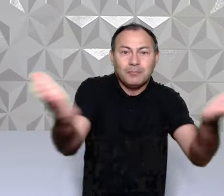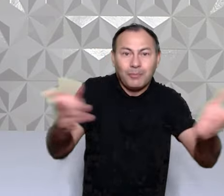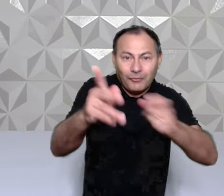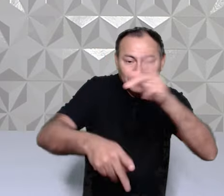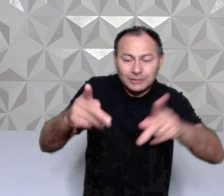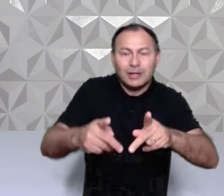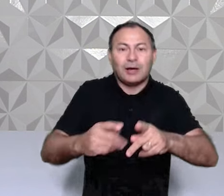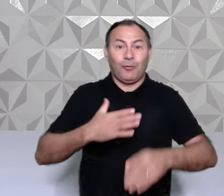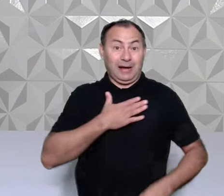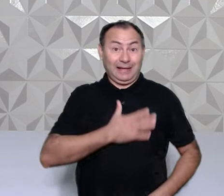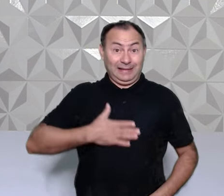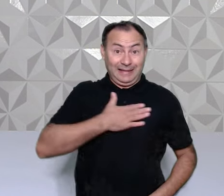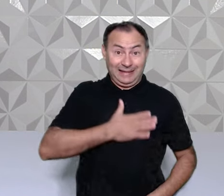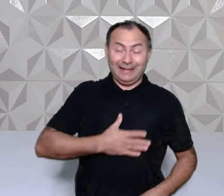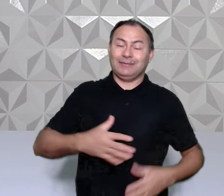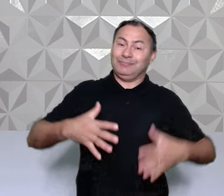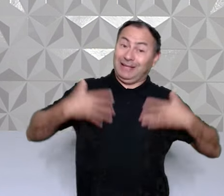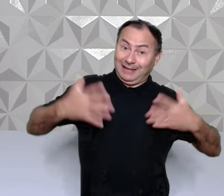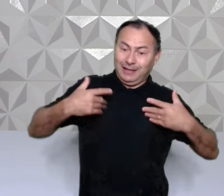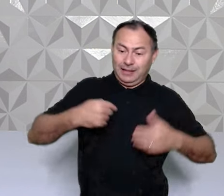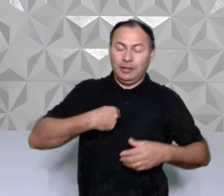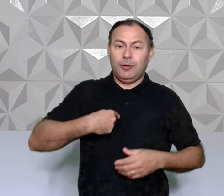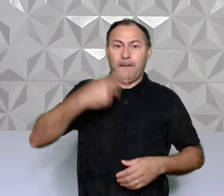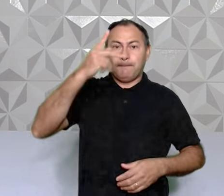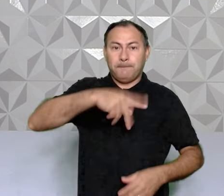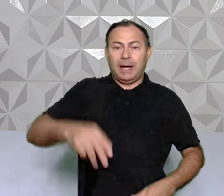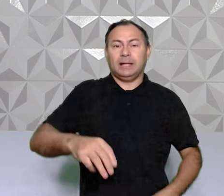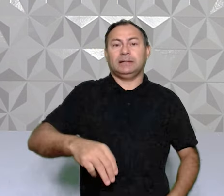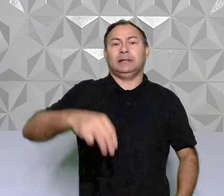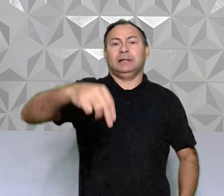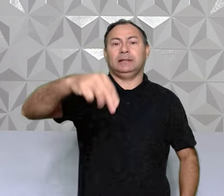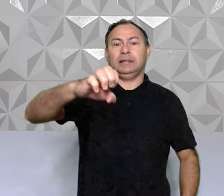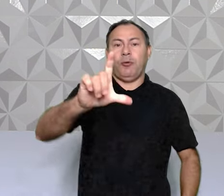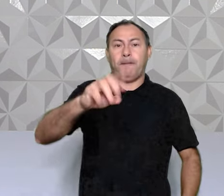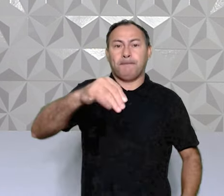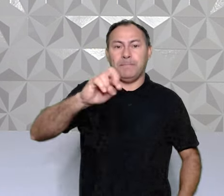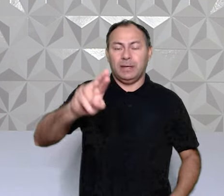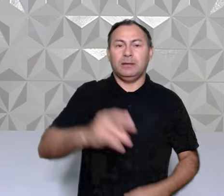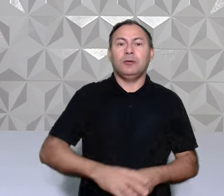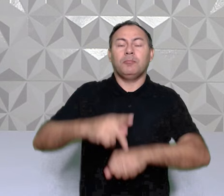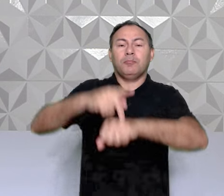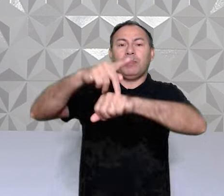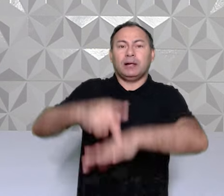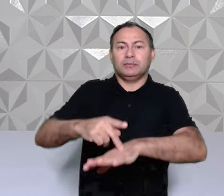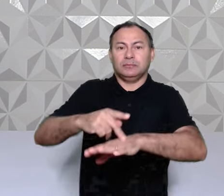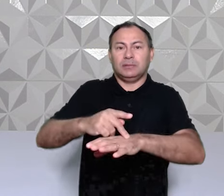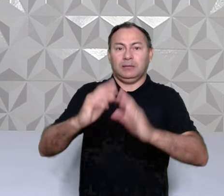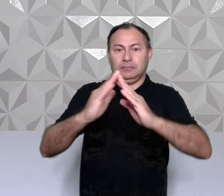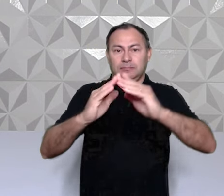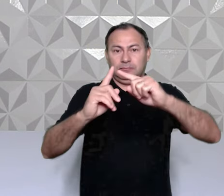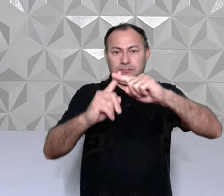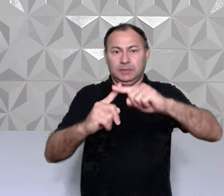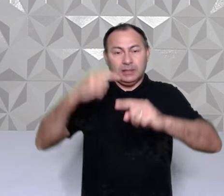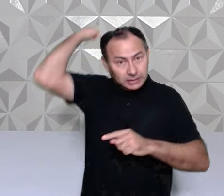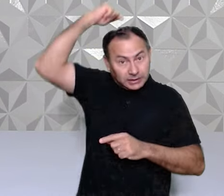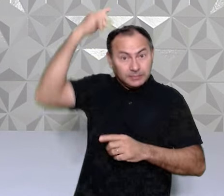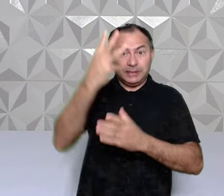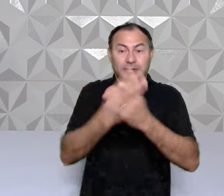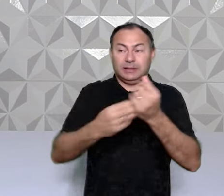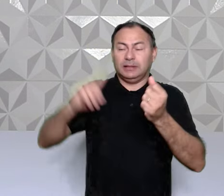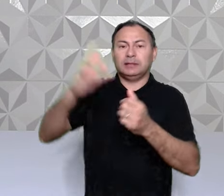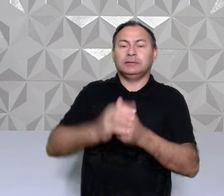Prezado povo de Deus, é com satisfação que eu, Padre Neomir do Piatti Gasperim, pároco da Paróquia Santíssima Trindade de